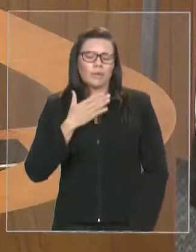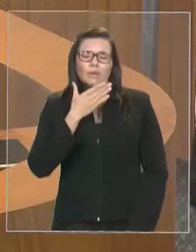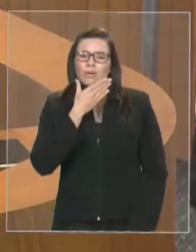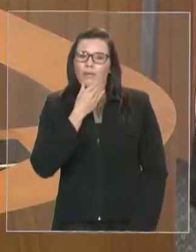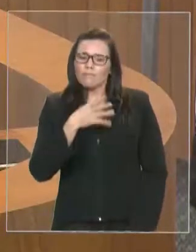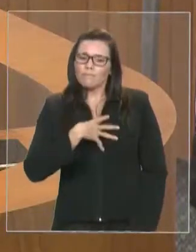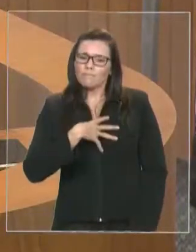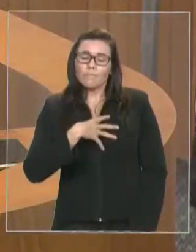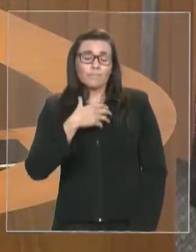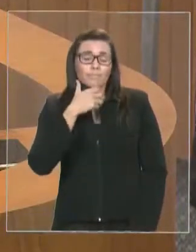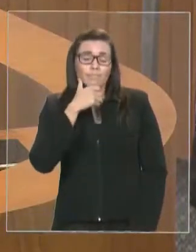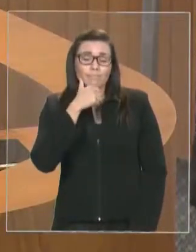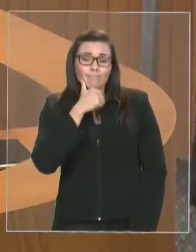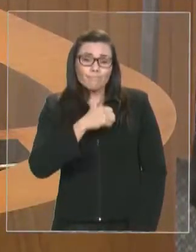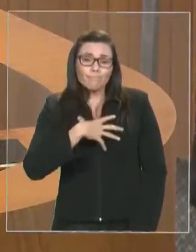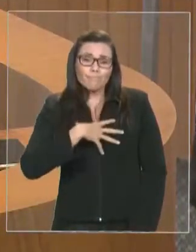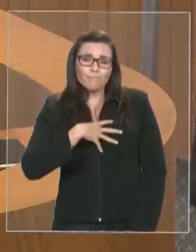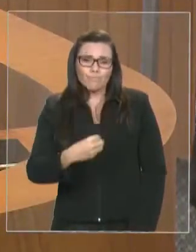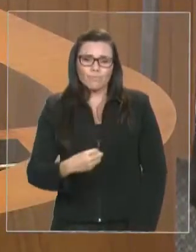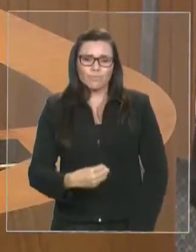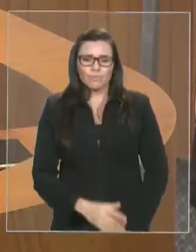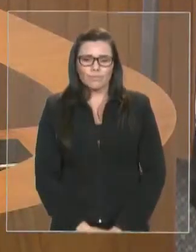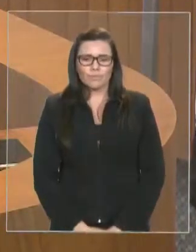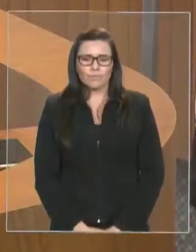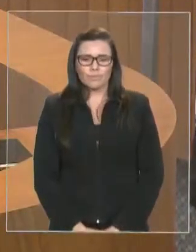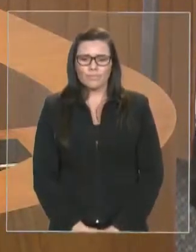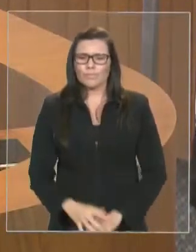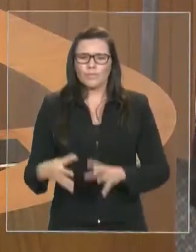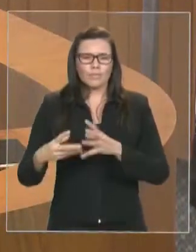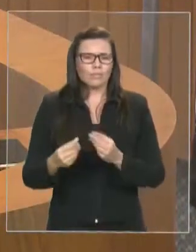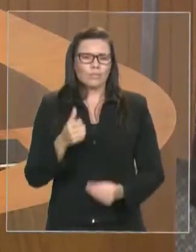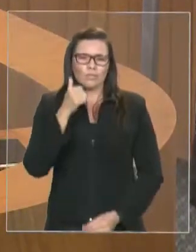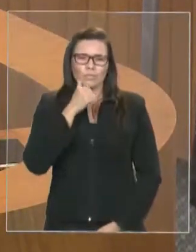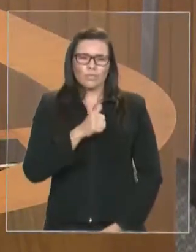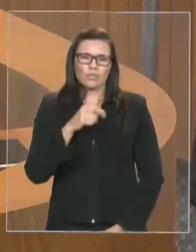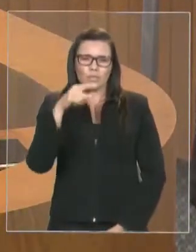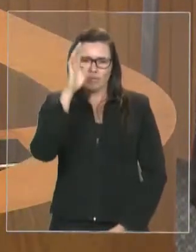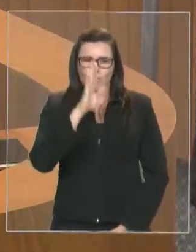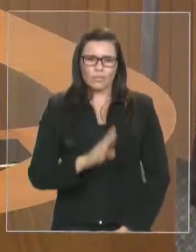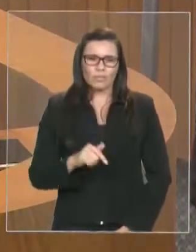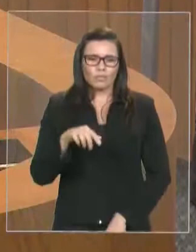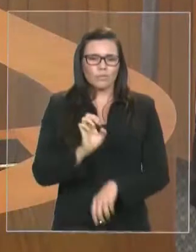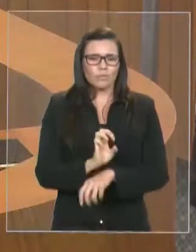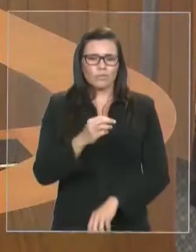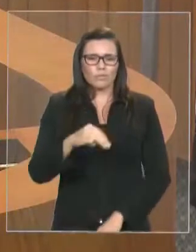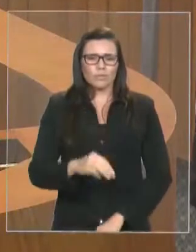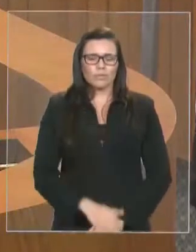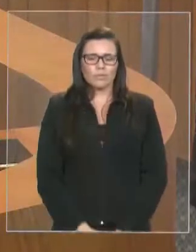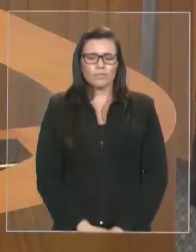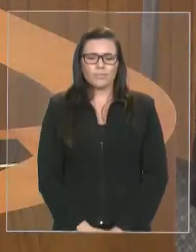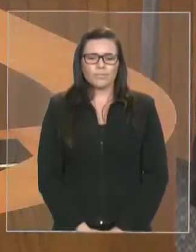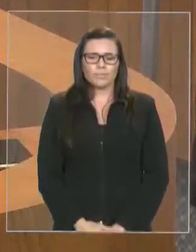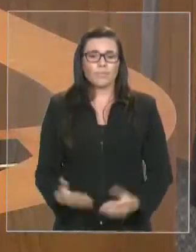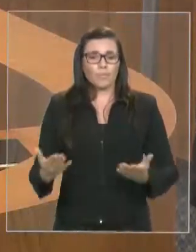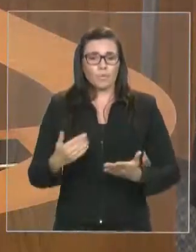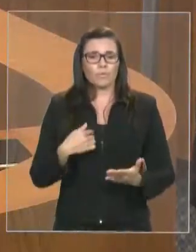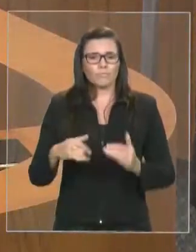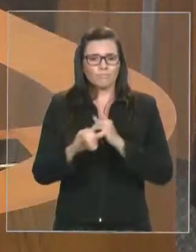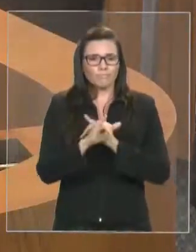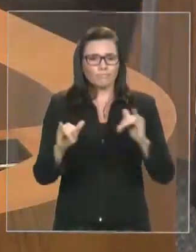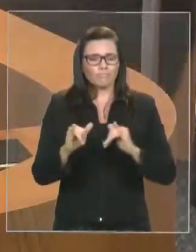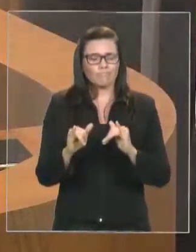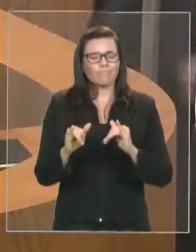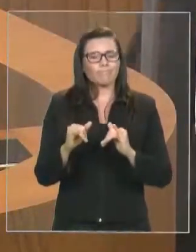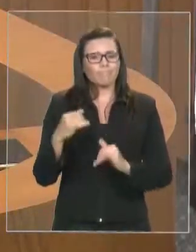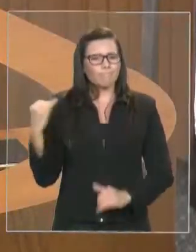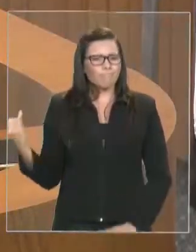do Brasil e do Maranhão. Hoje venho à tribuna tratar de uma notícia importante que me